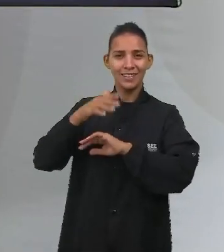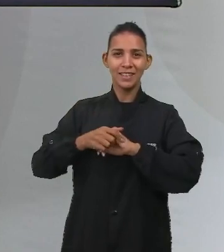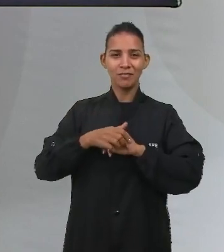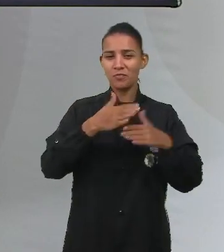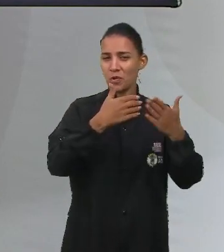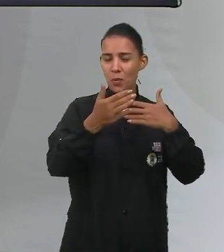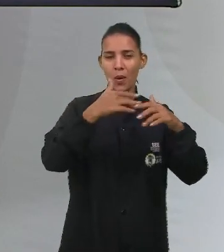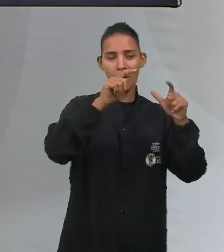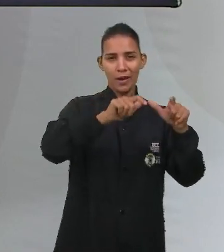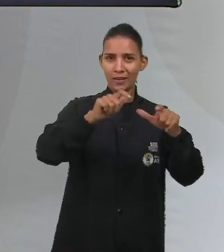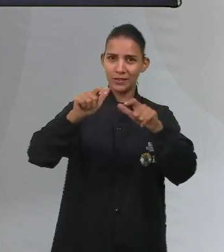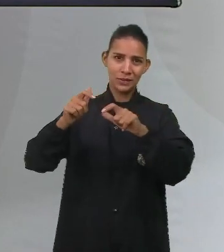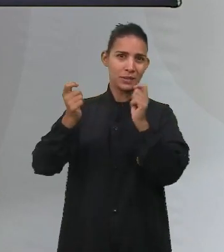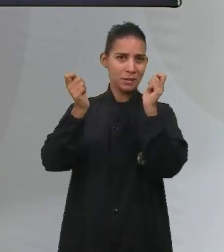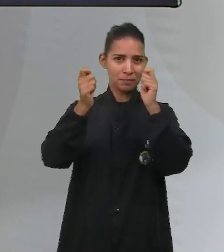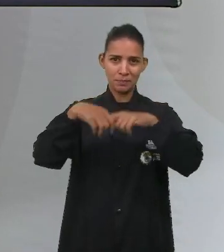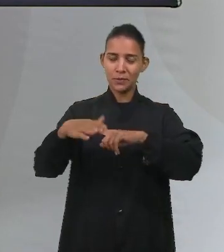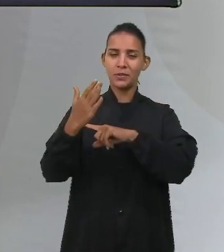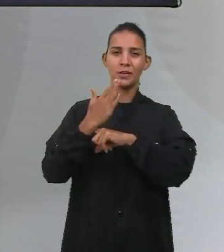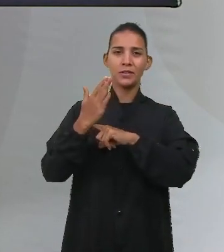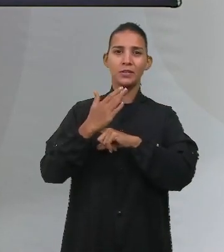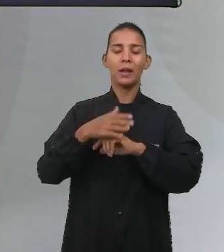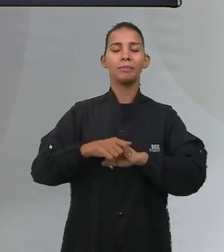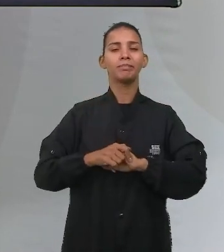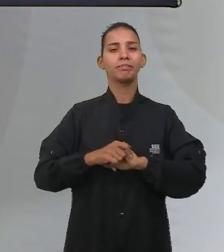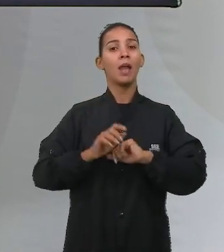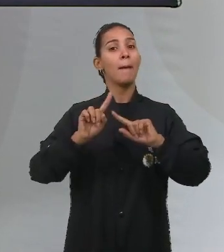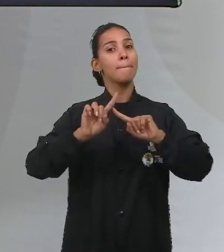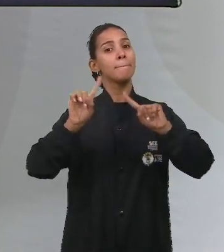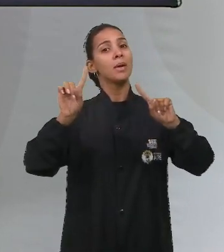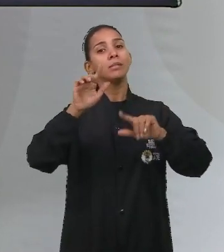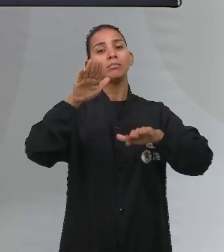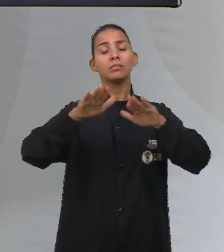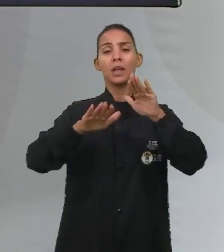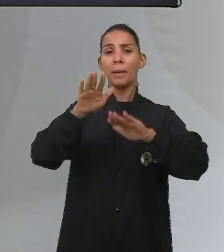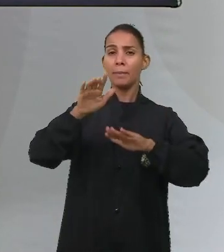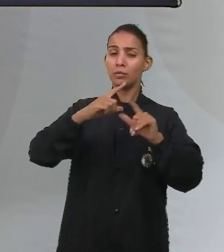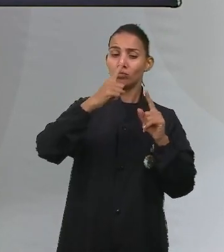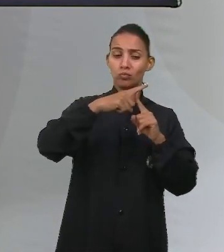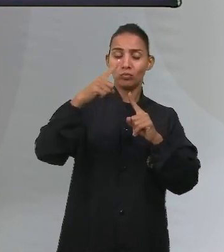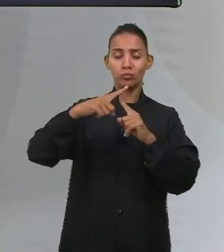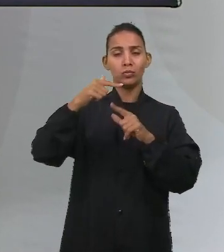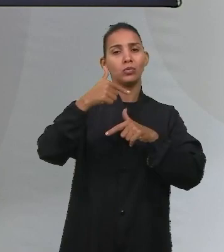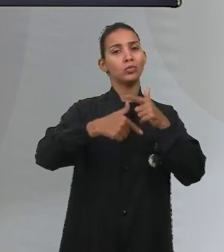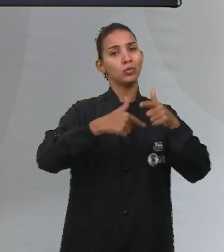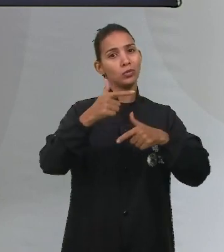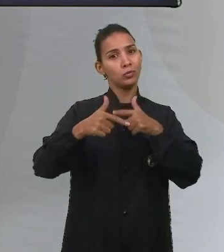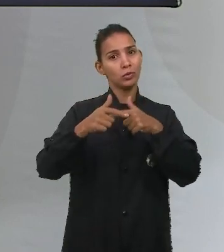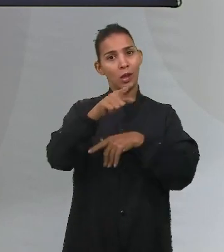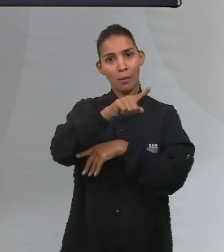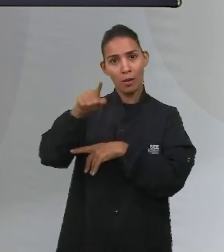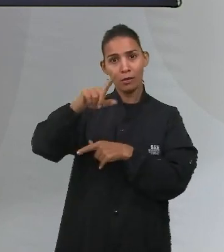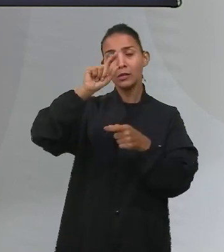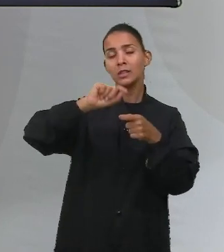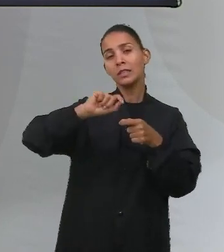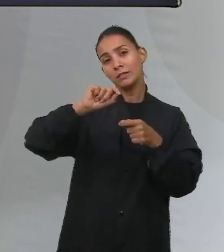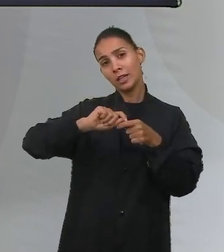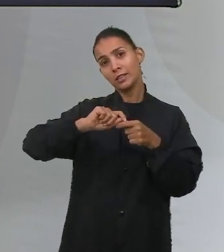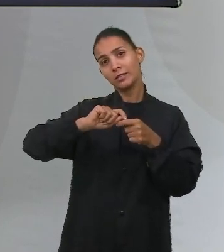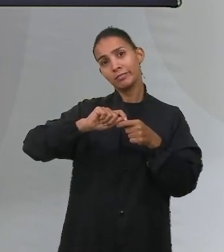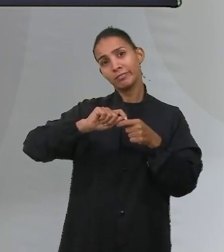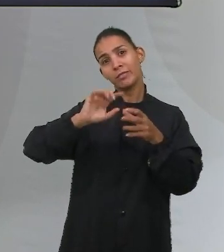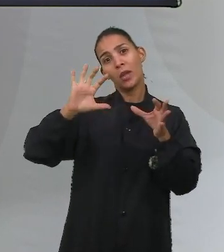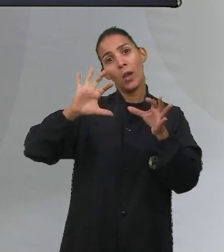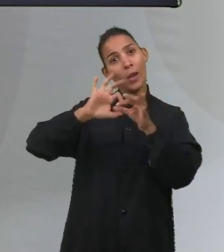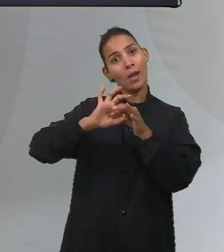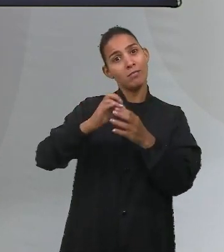tudo isso vai depender, digamos assim, do tipo de trabalho a qual você está vinculado. Obviamente, se eu